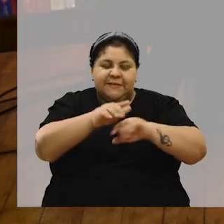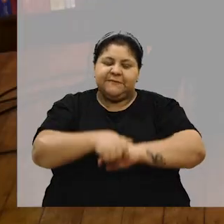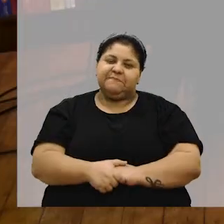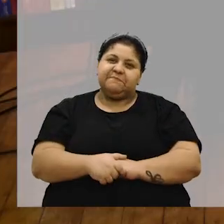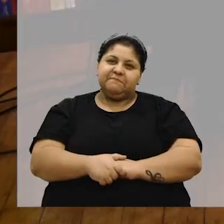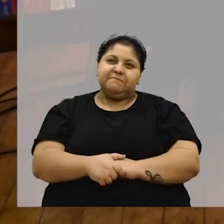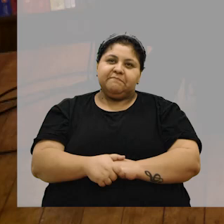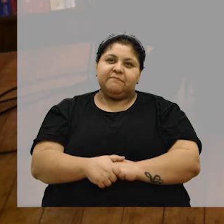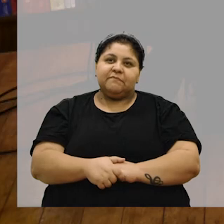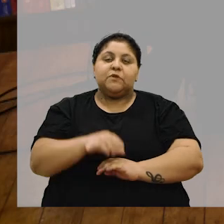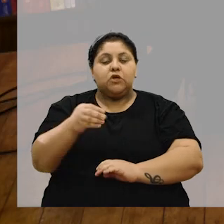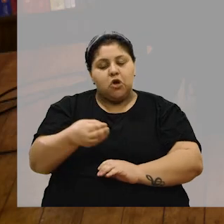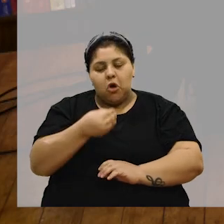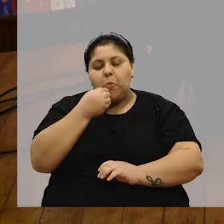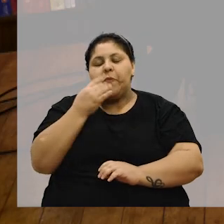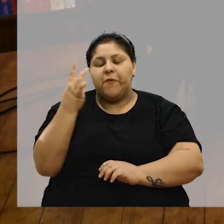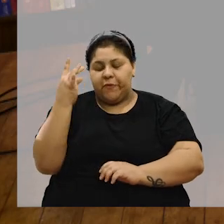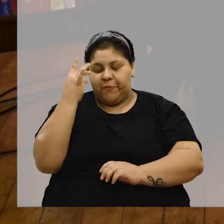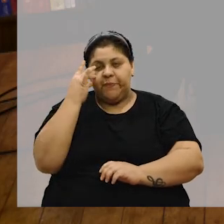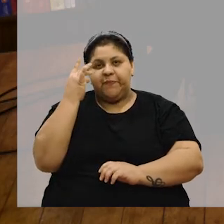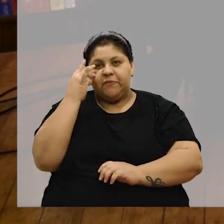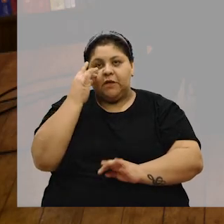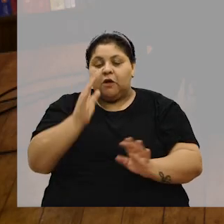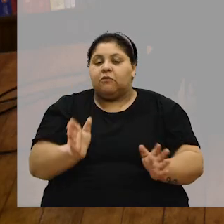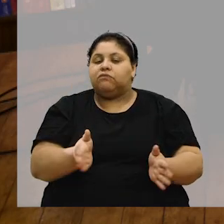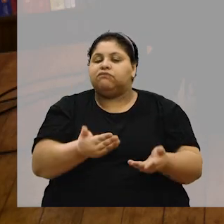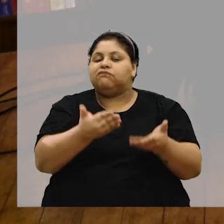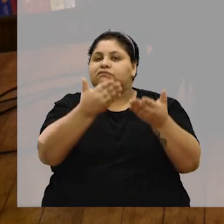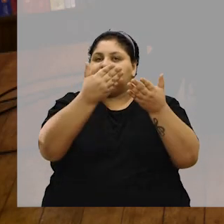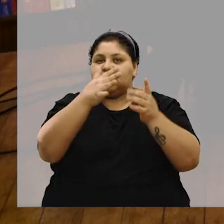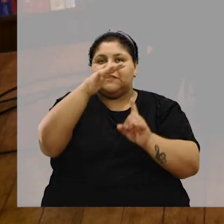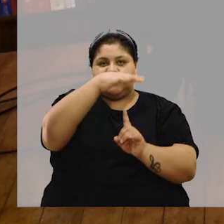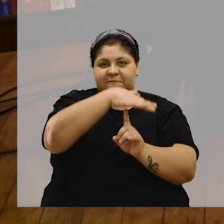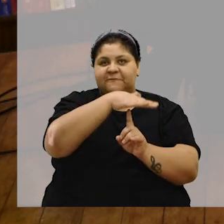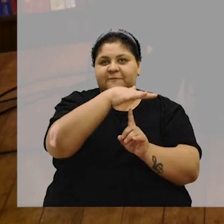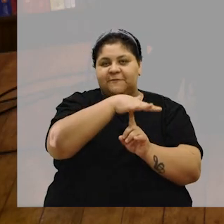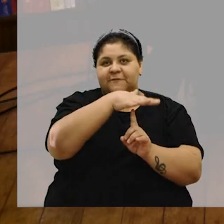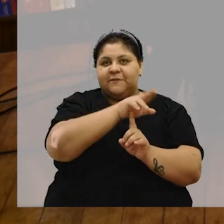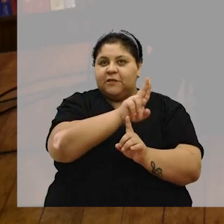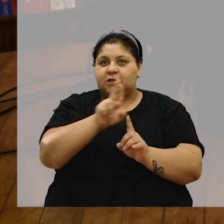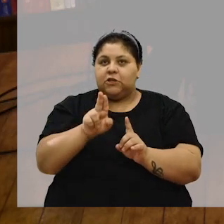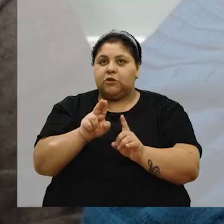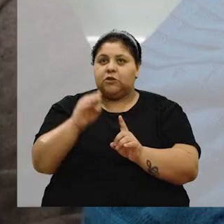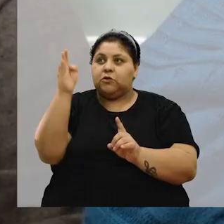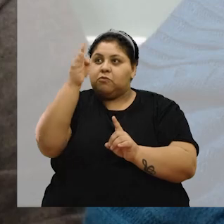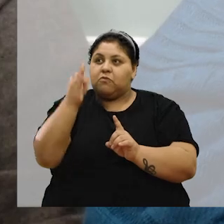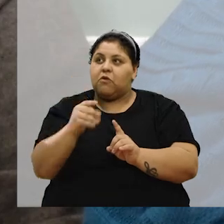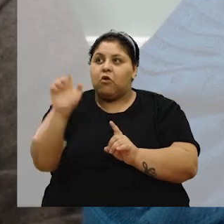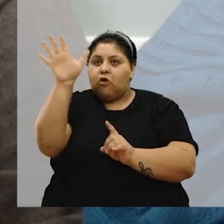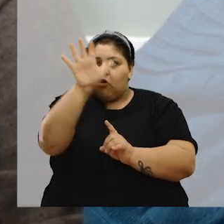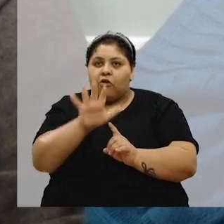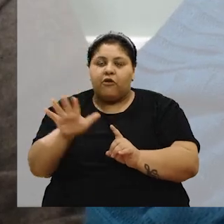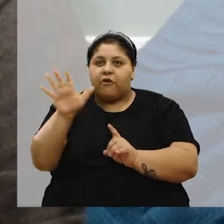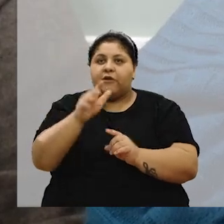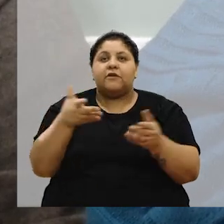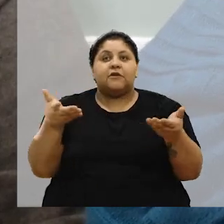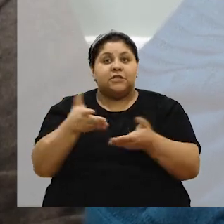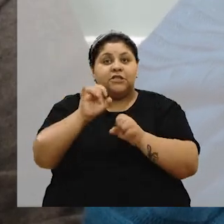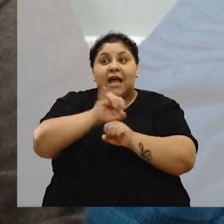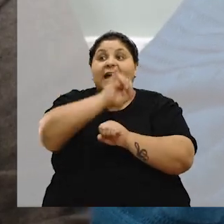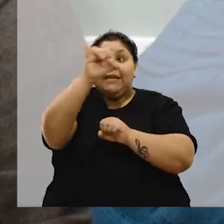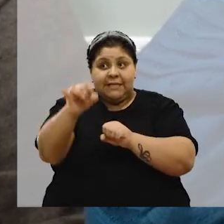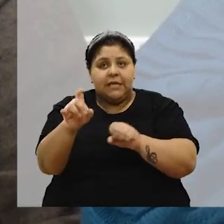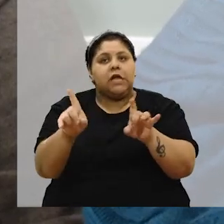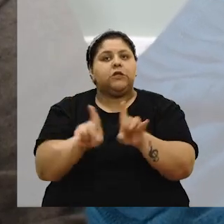Com certeza. A presença deles, com certeza, é algo que engrandece muito a nossa feira. Nomes nacionais, nomes que já têm